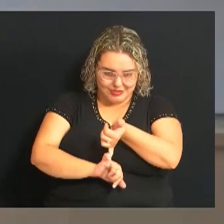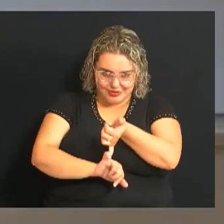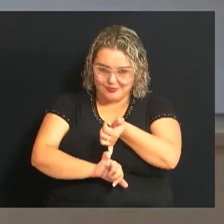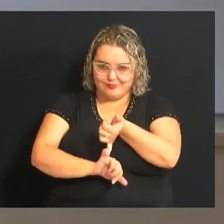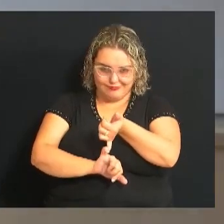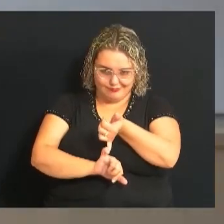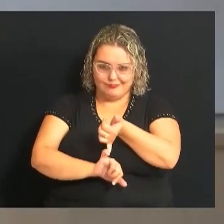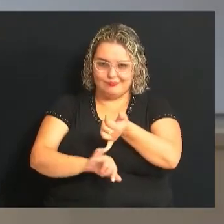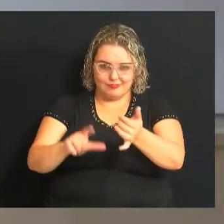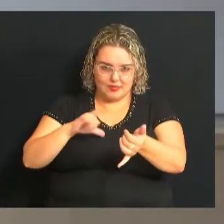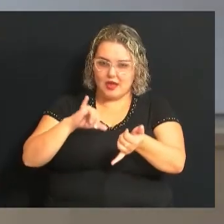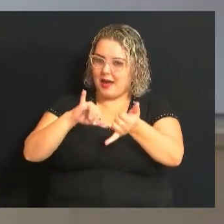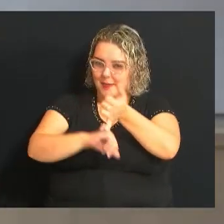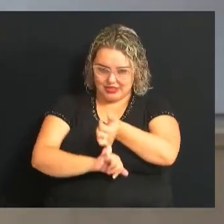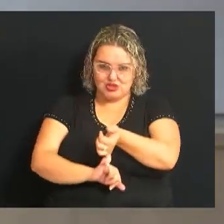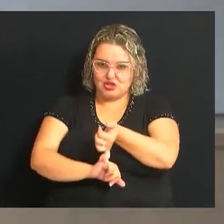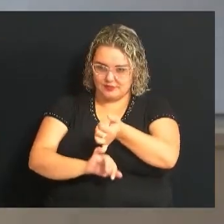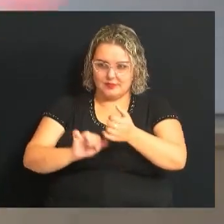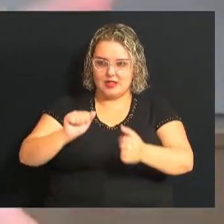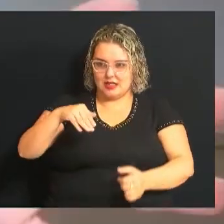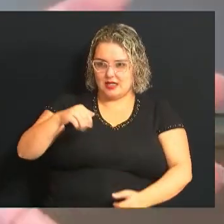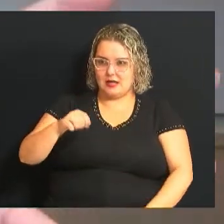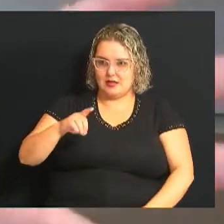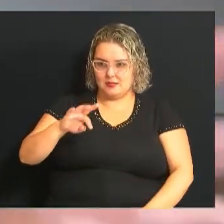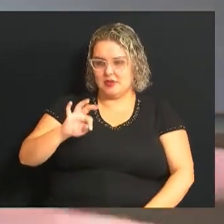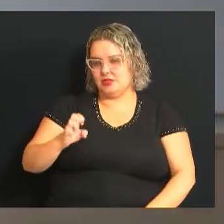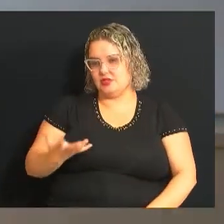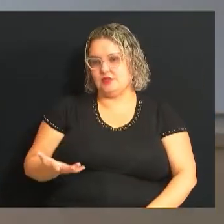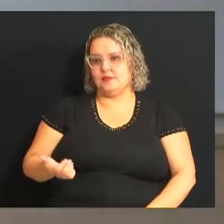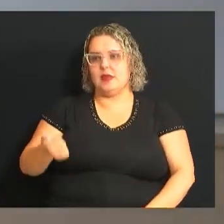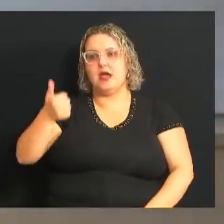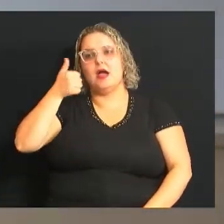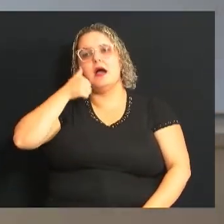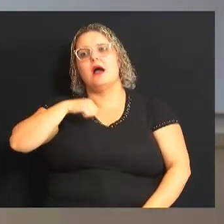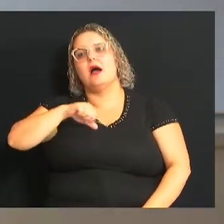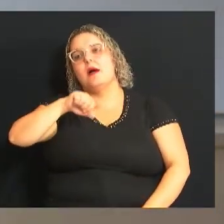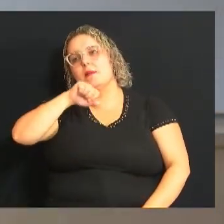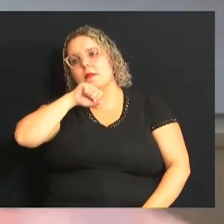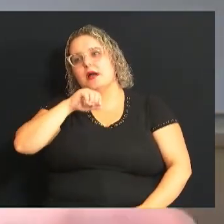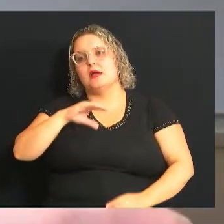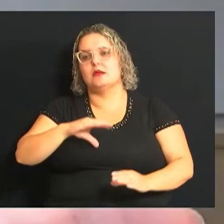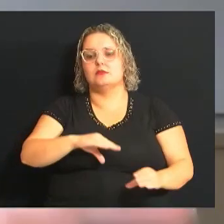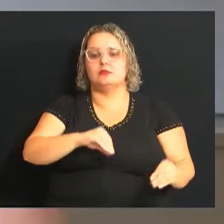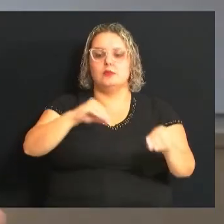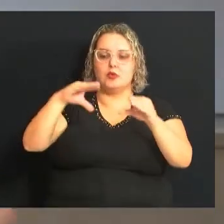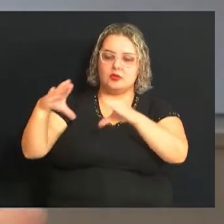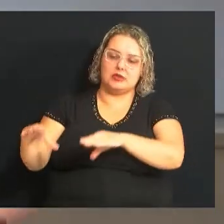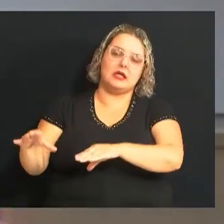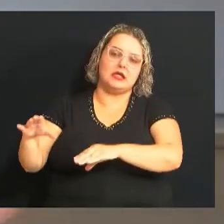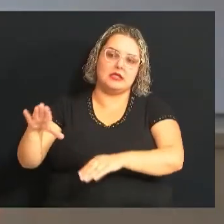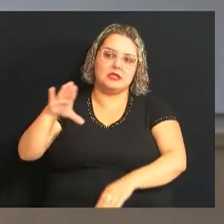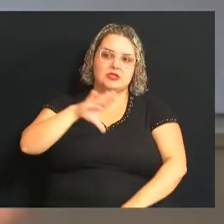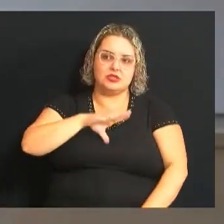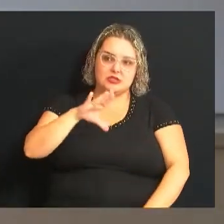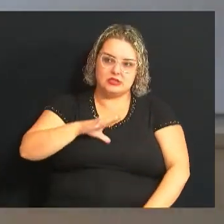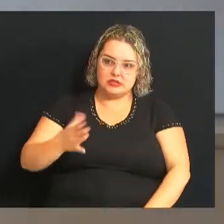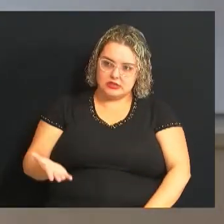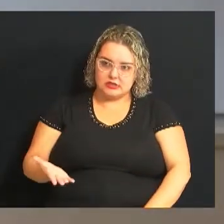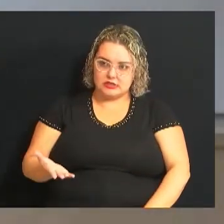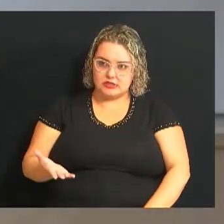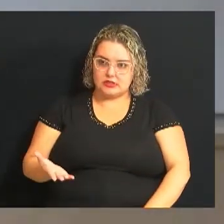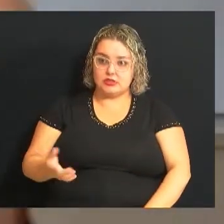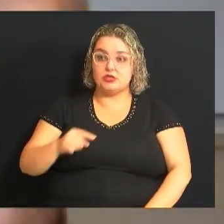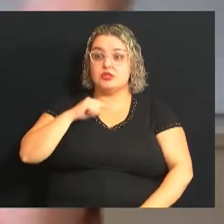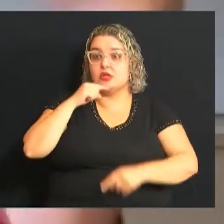que a mãe mudaria de cidade e estava na dúvida se o menino ia com ela ou ficaria na cidade de origem com o pai. E eu